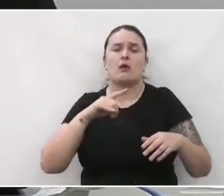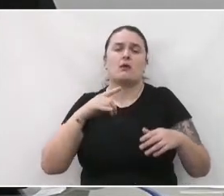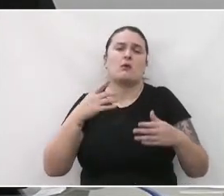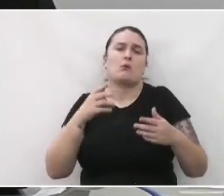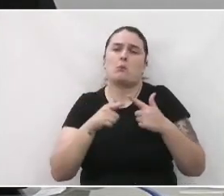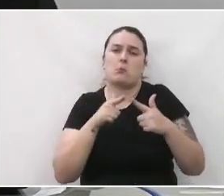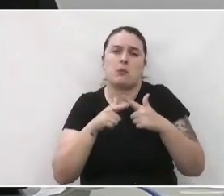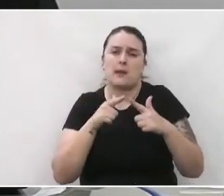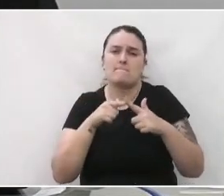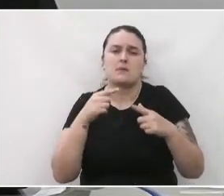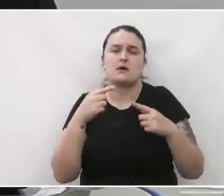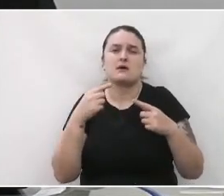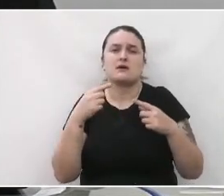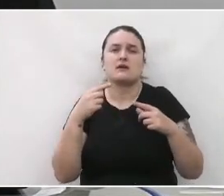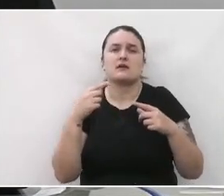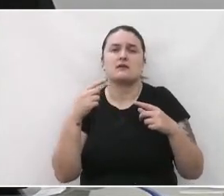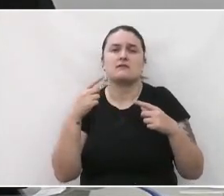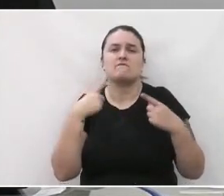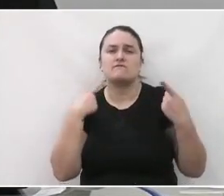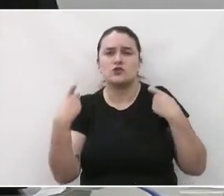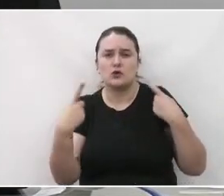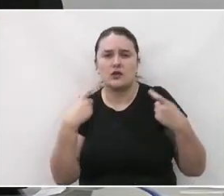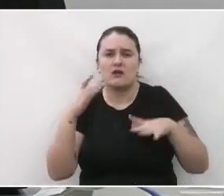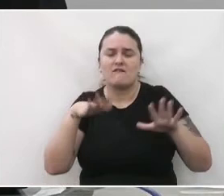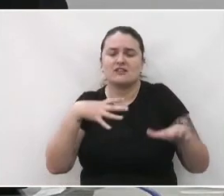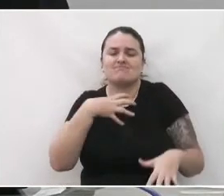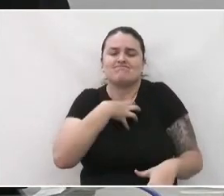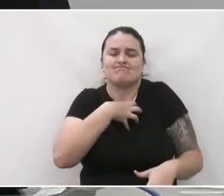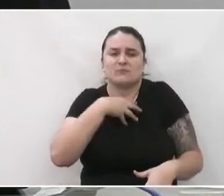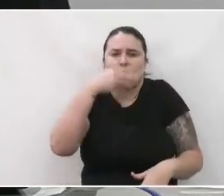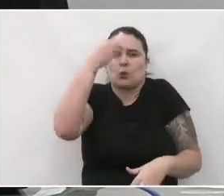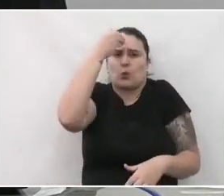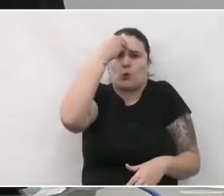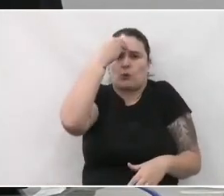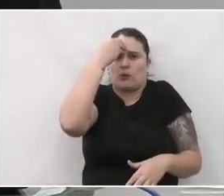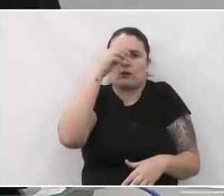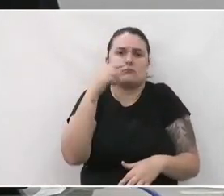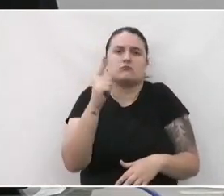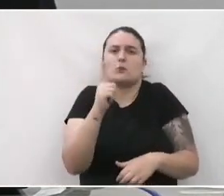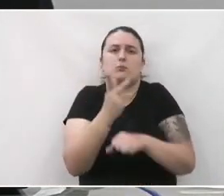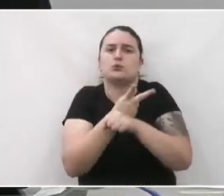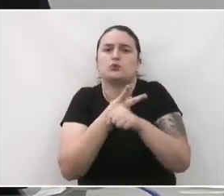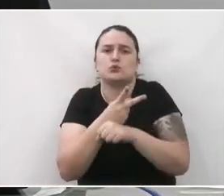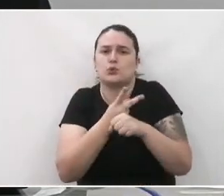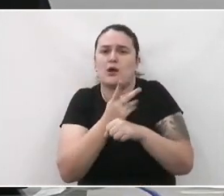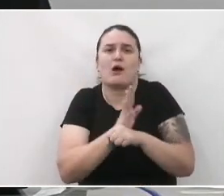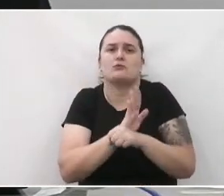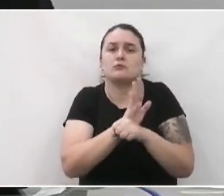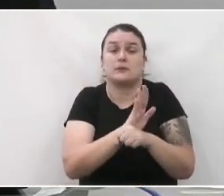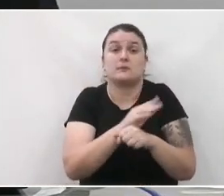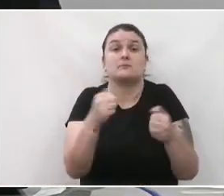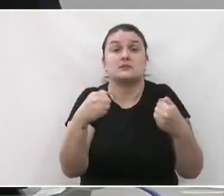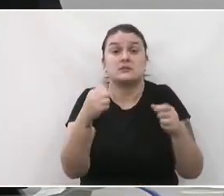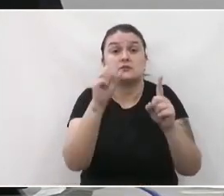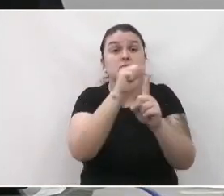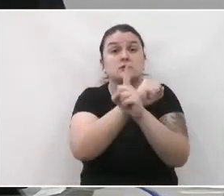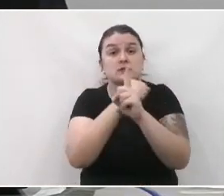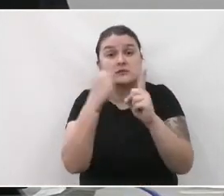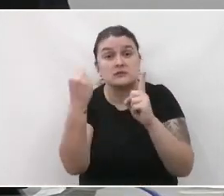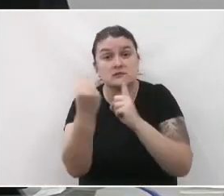dos casos, se sentem culpadas e daí acabam não procurando ajuda. É preciso que a sociedade esteja